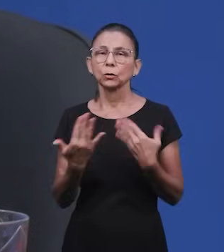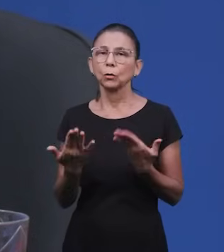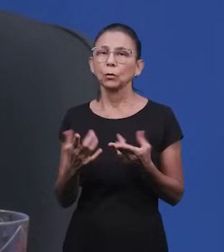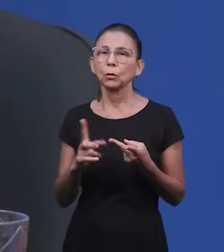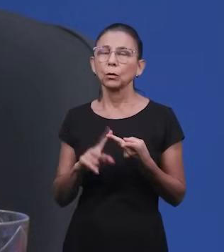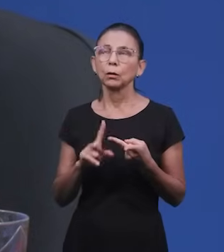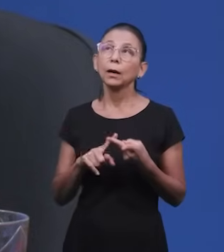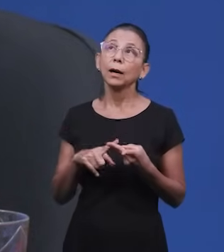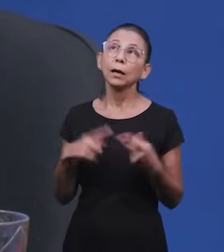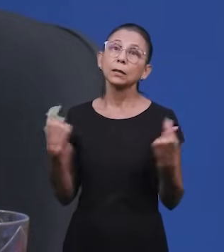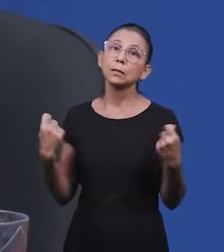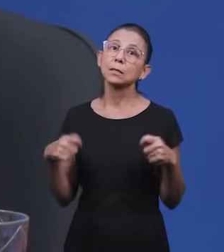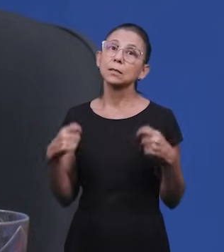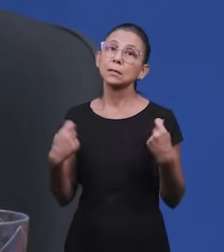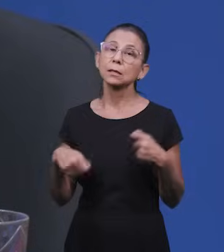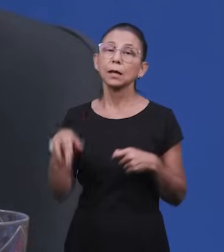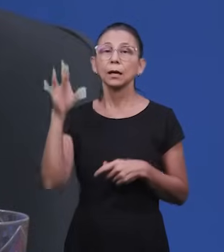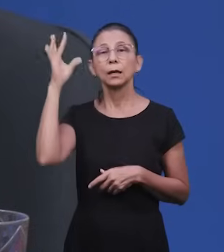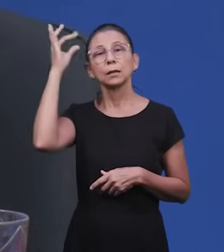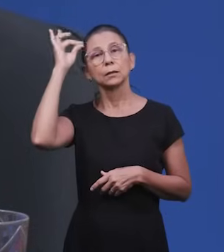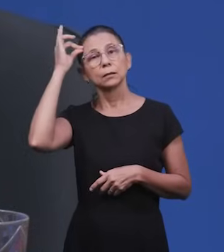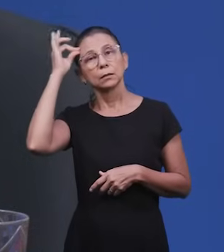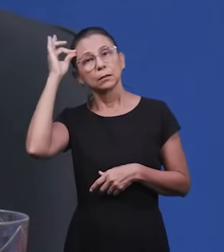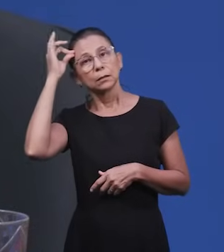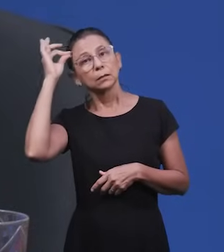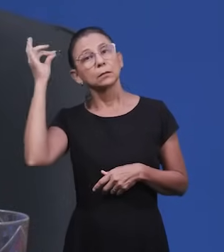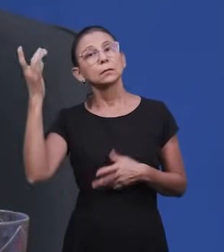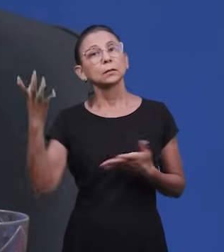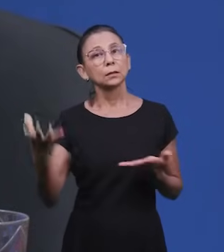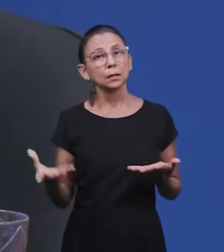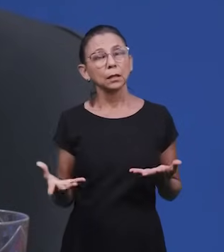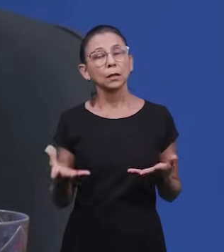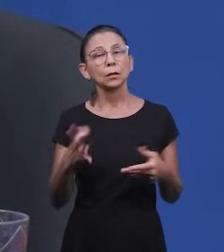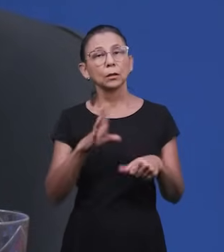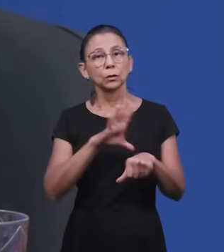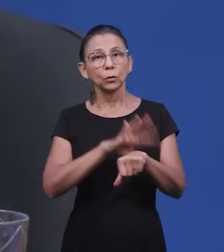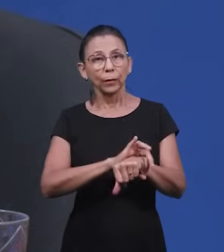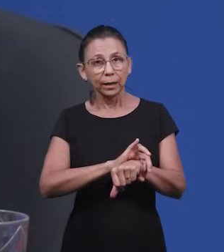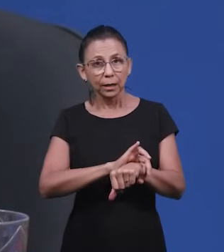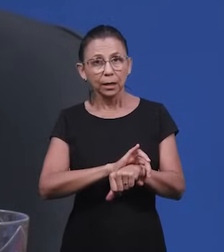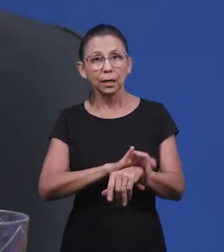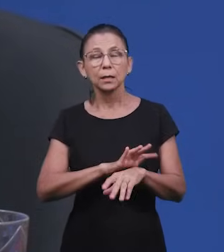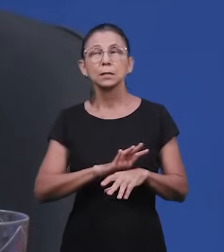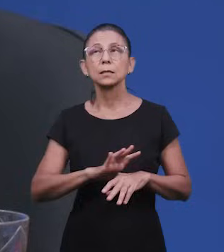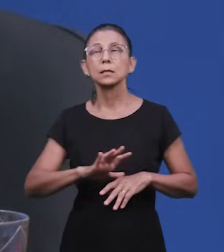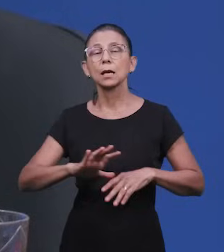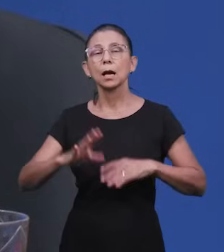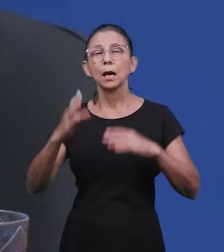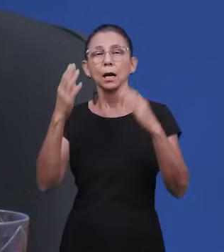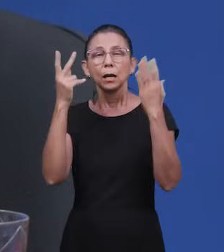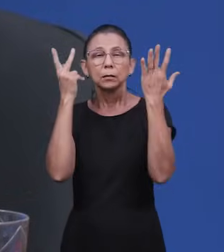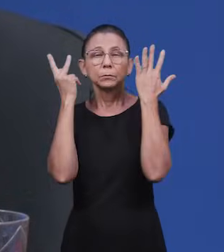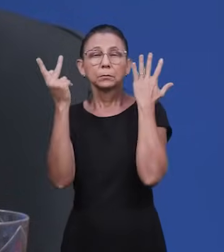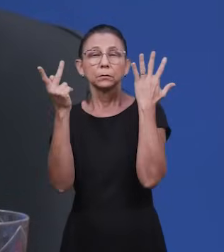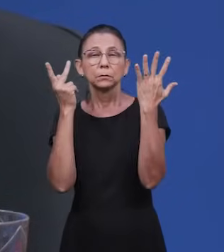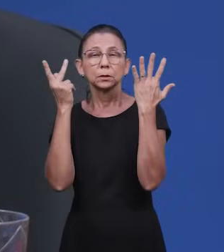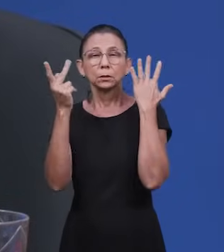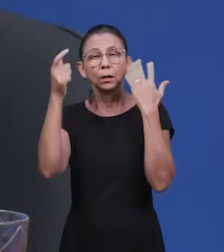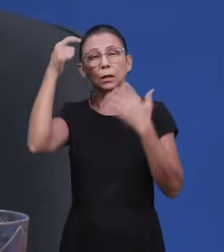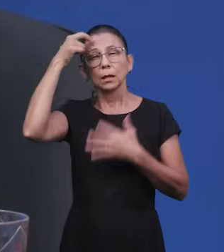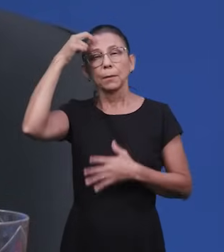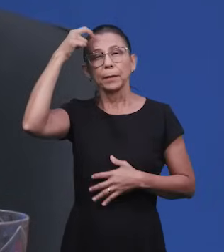de uma necessidade de espiritual, de uma doença